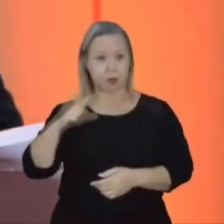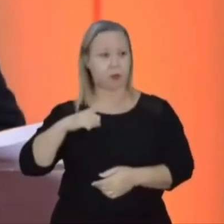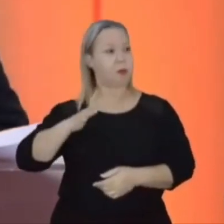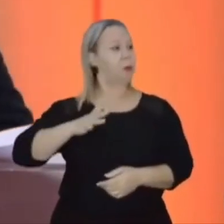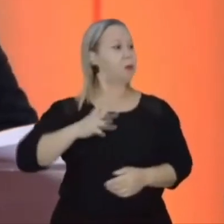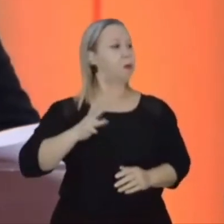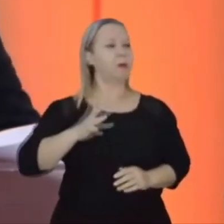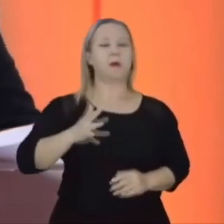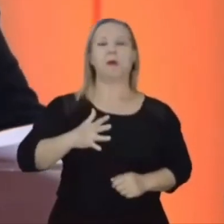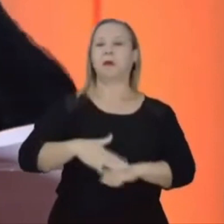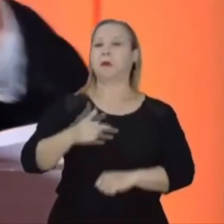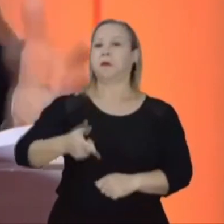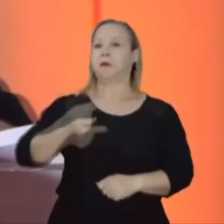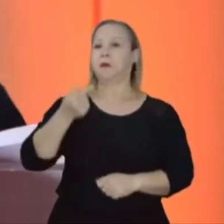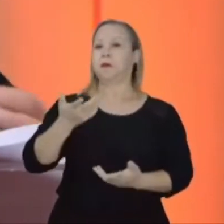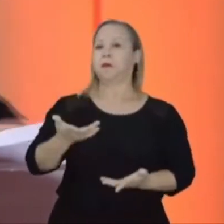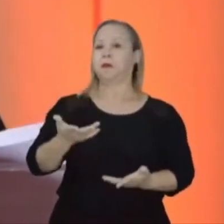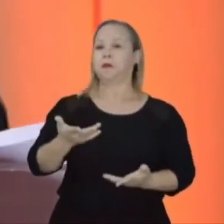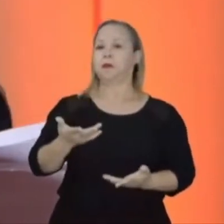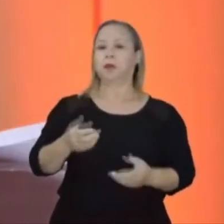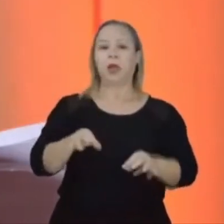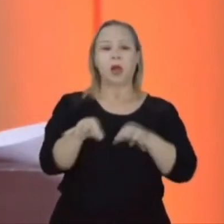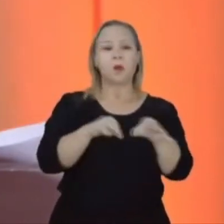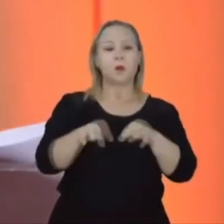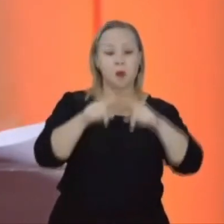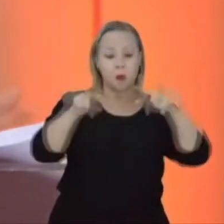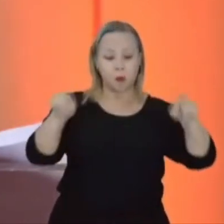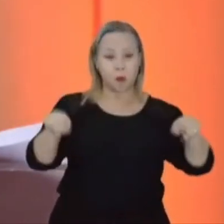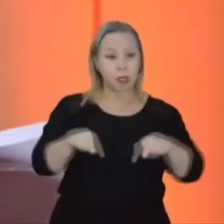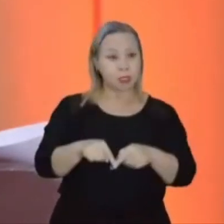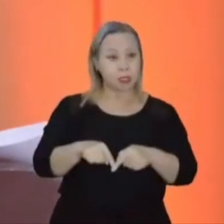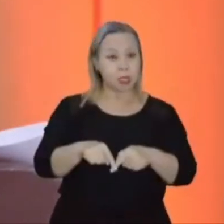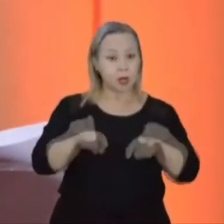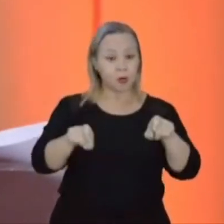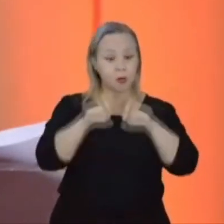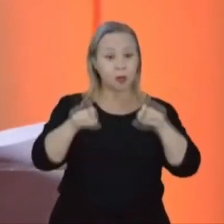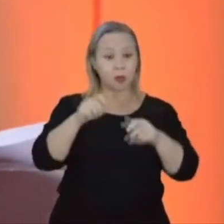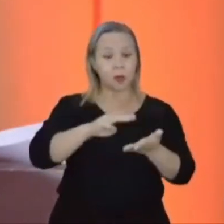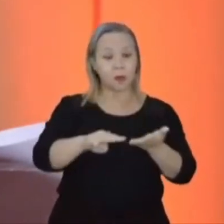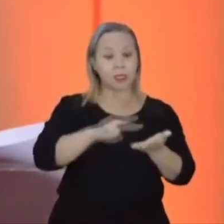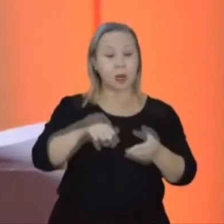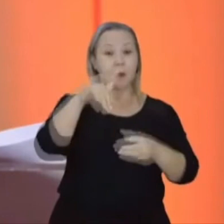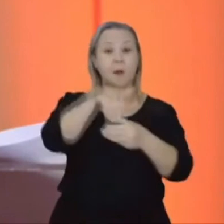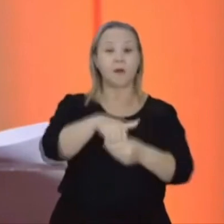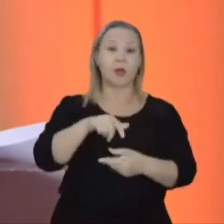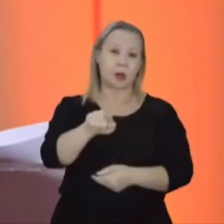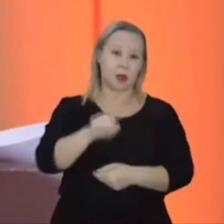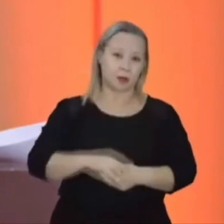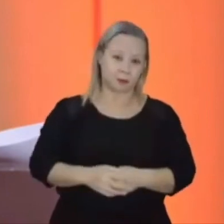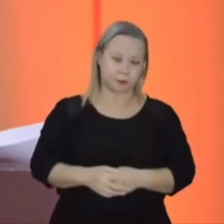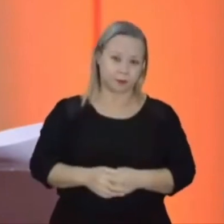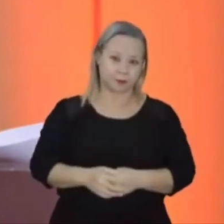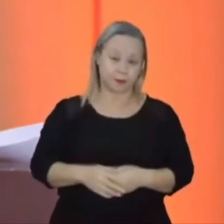Ele montou uma fábrica de computador para mandar mensagem para votar nele. Então, enquanto o cara aqui não tem, tem que